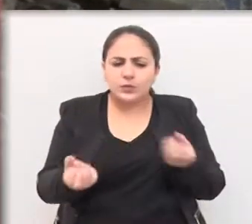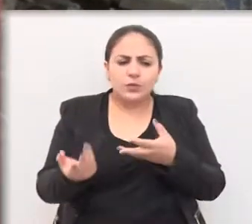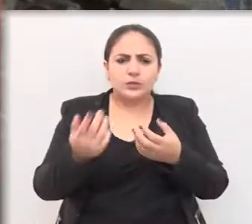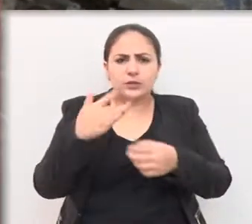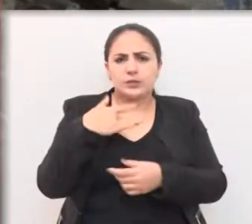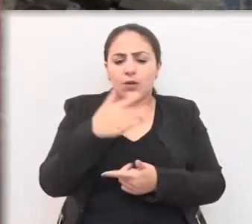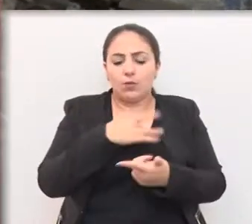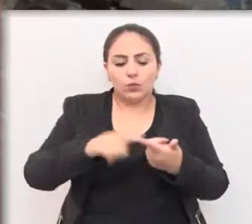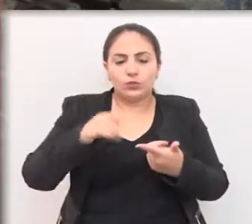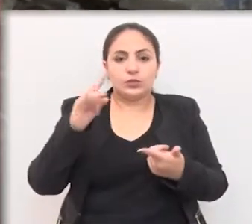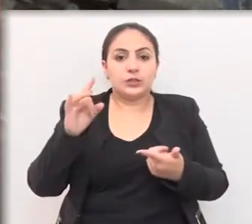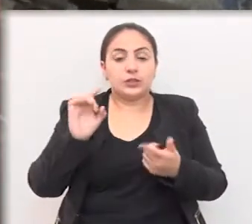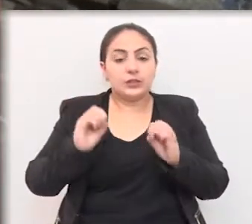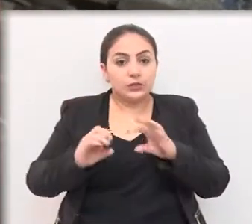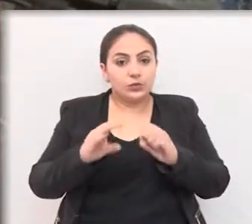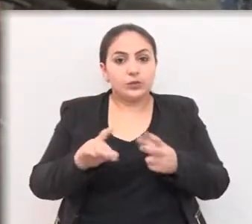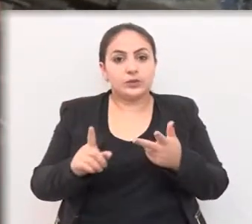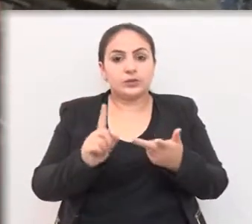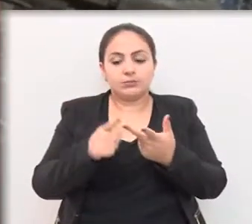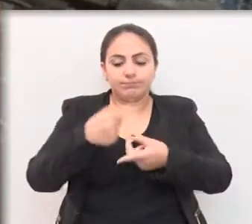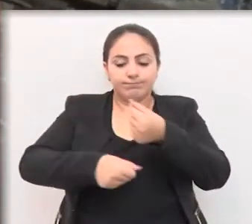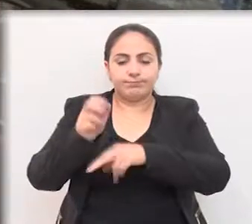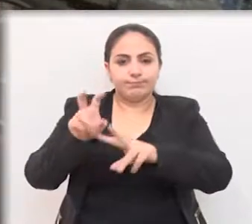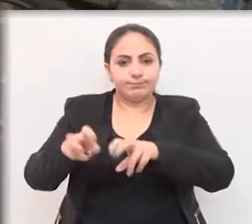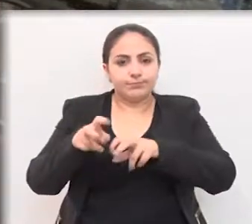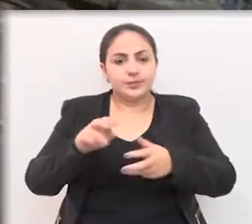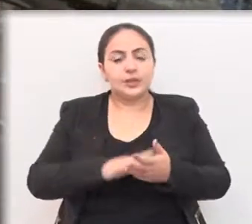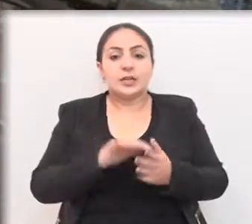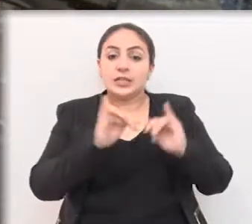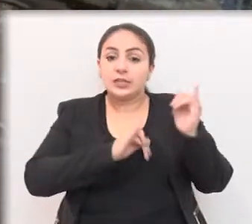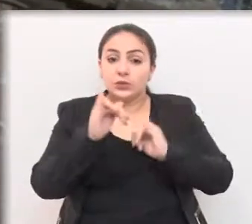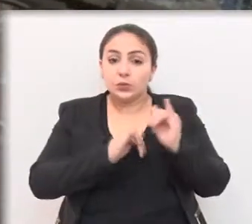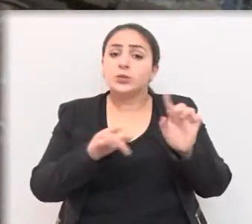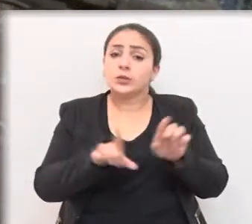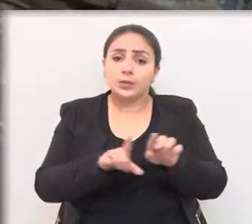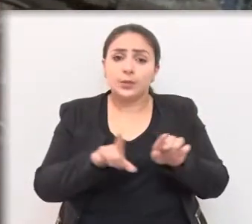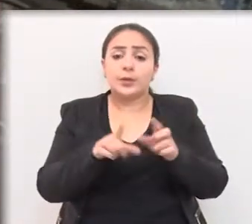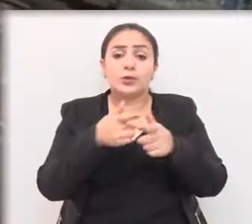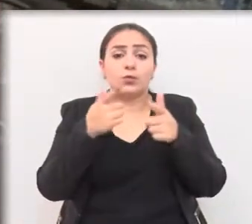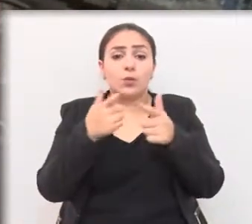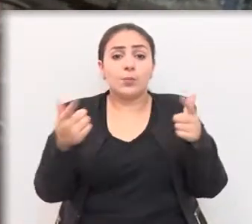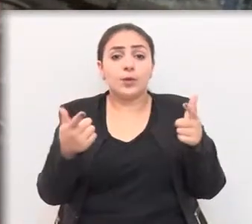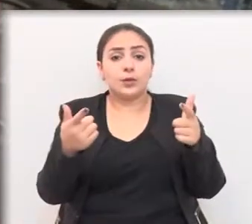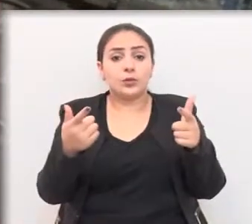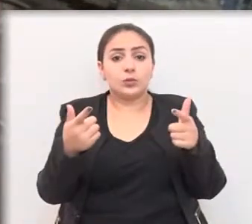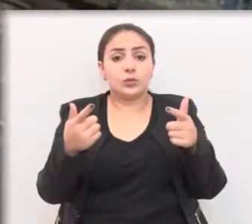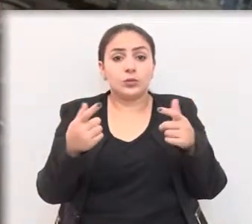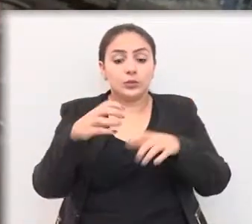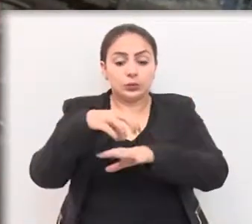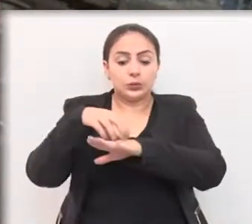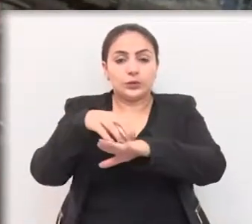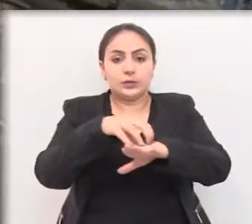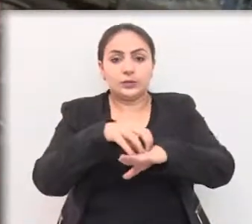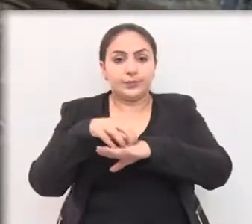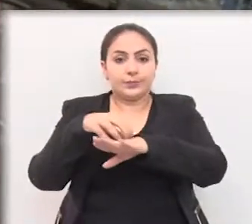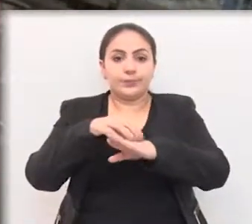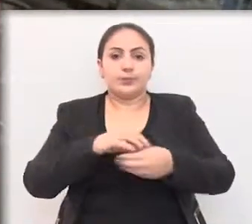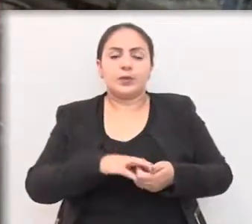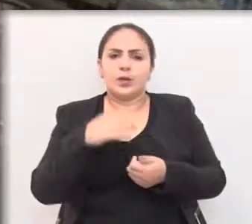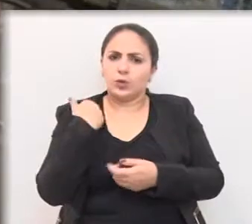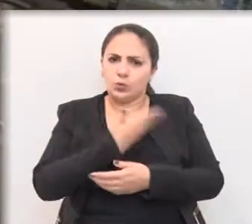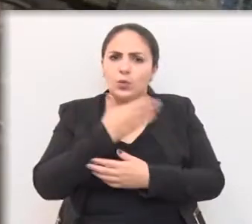na saúde, na educação, no agronegócio, nas indústrias e no aumento do fluxo de